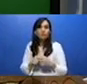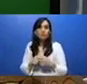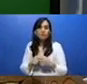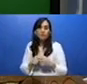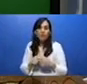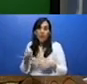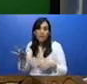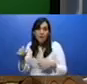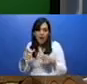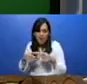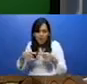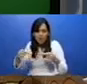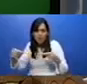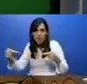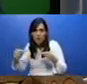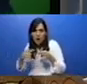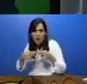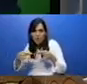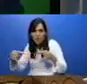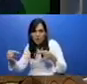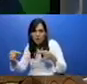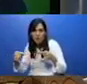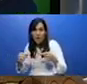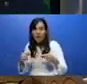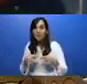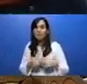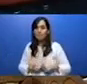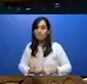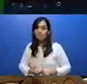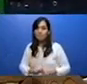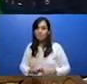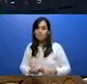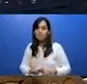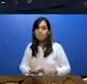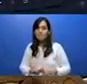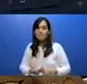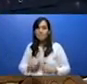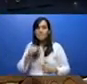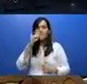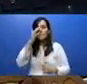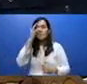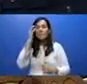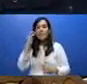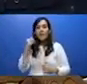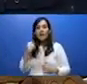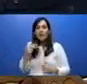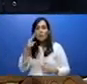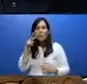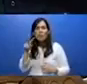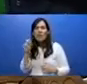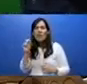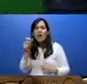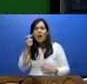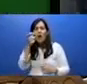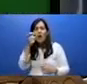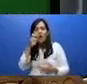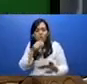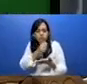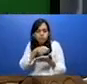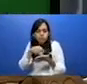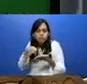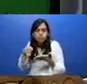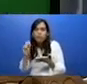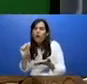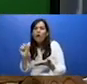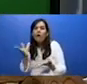folhinha lá da árvore, tá? Para não estragar a plantinha da mamãe. Vamos fazer o registro desta